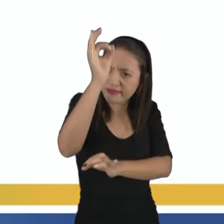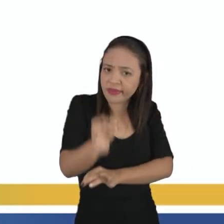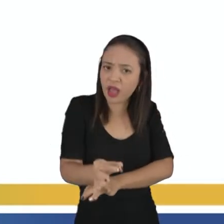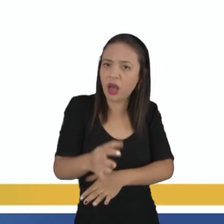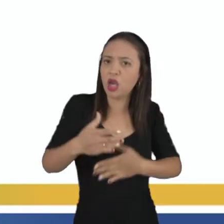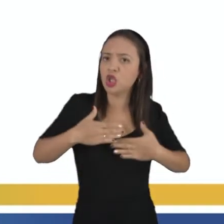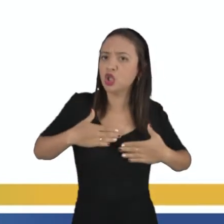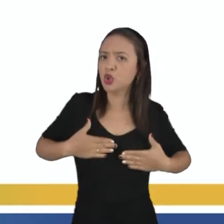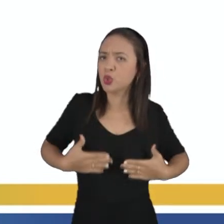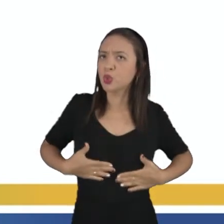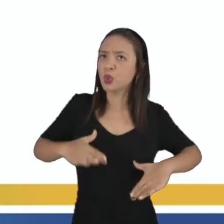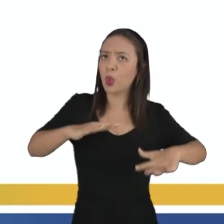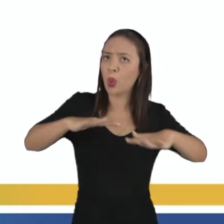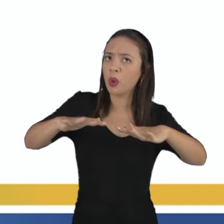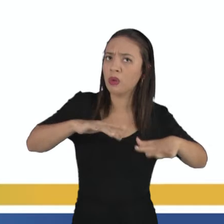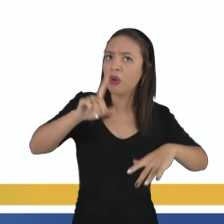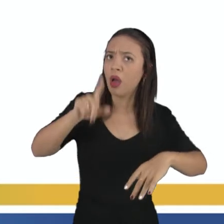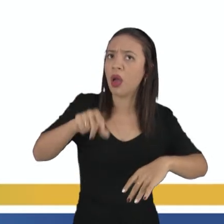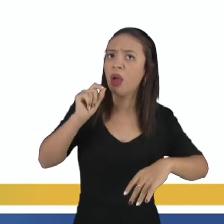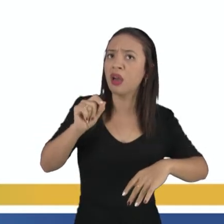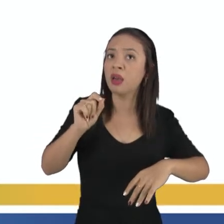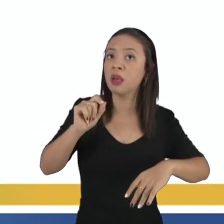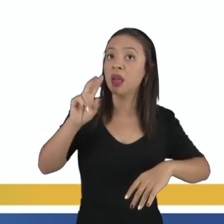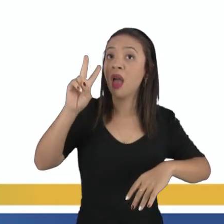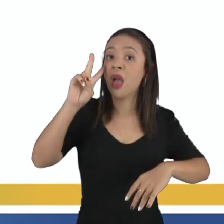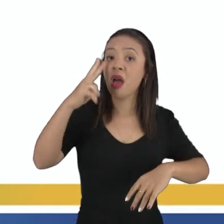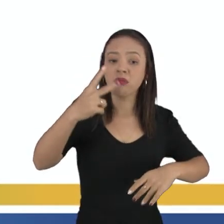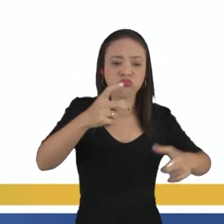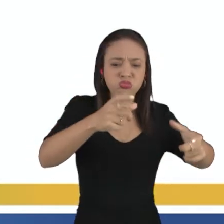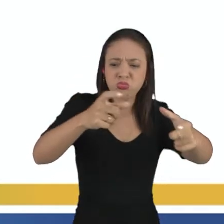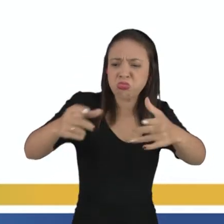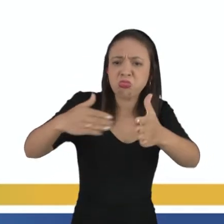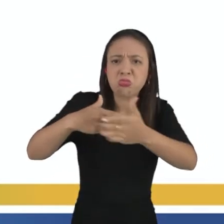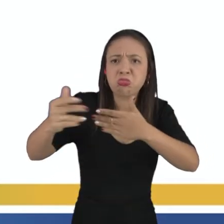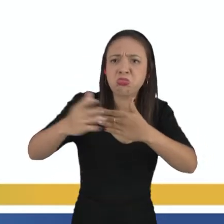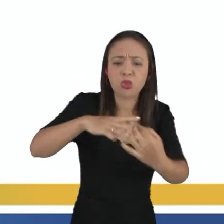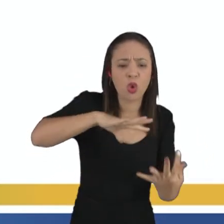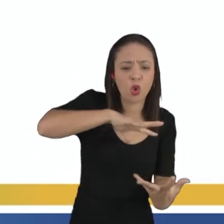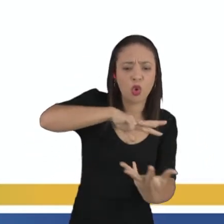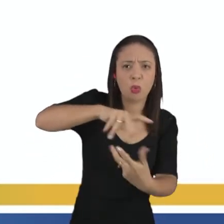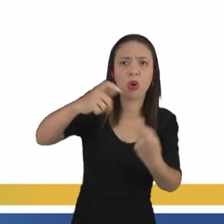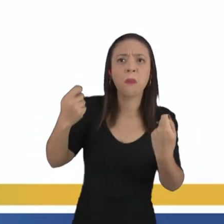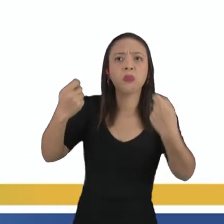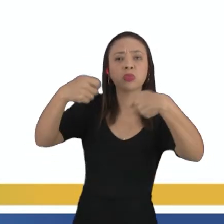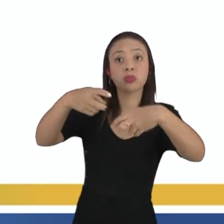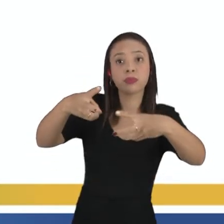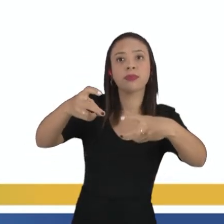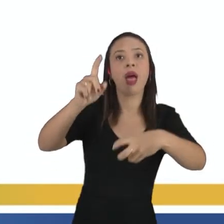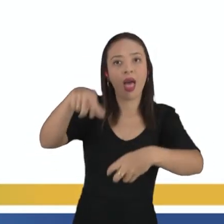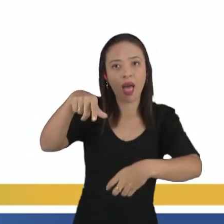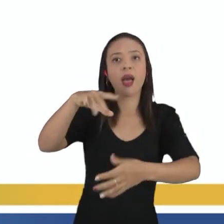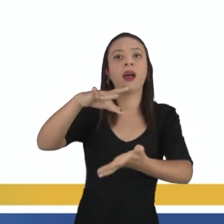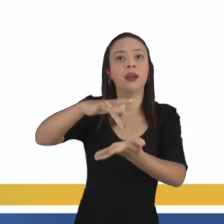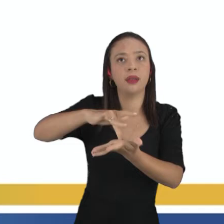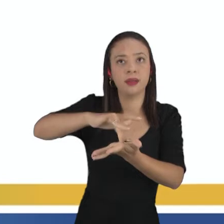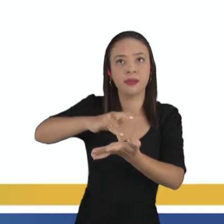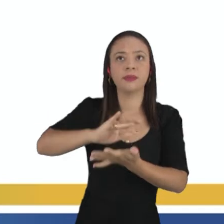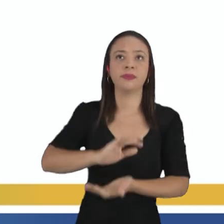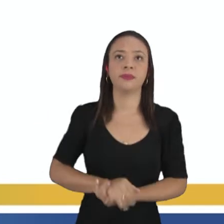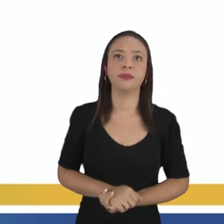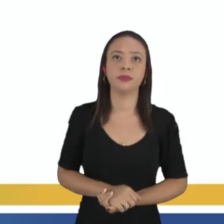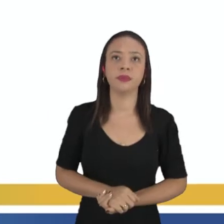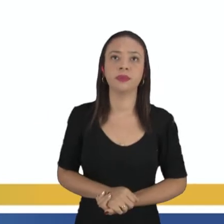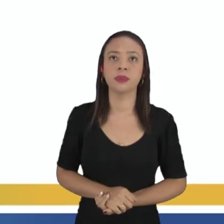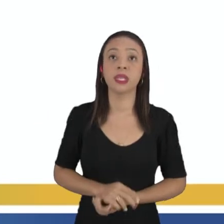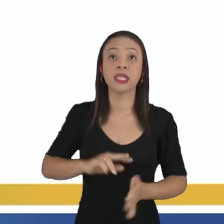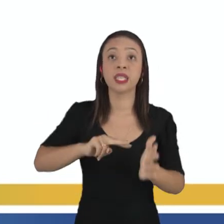corporais que são, olha gente, lembrem-se disso, reconhecidos em qualquer lugar do mundo. No